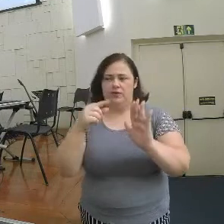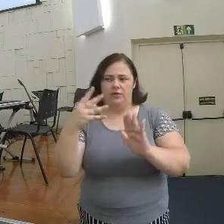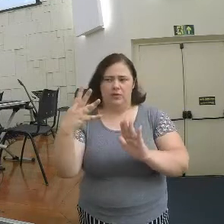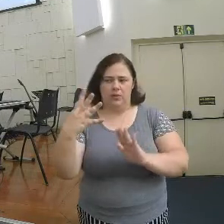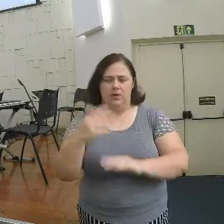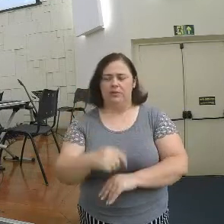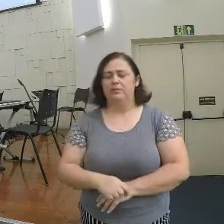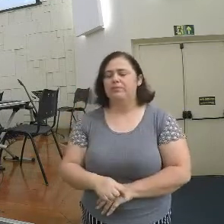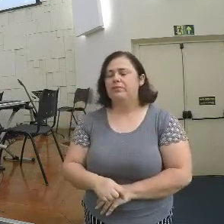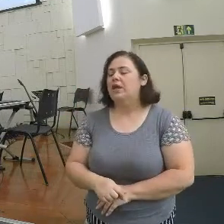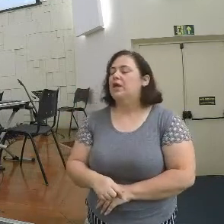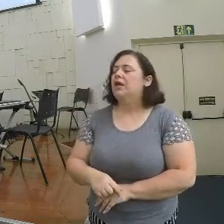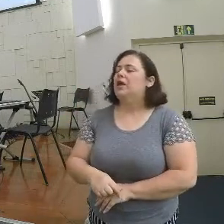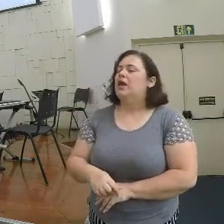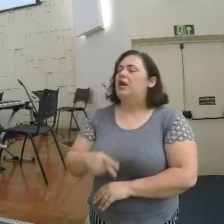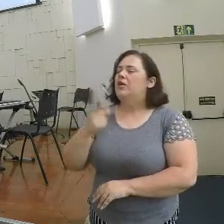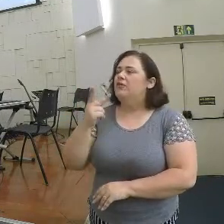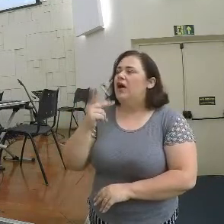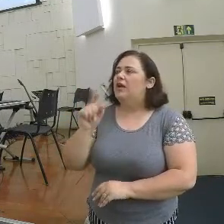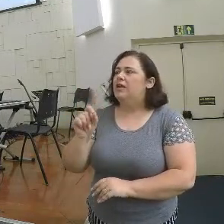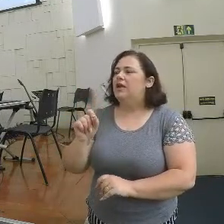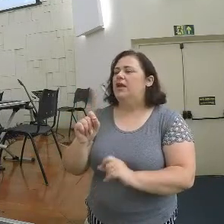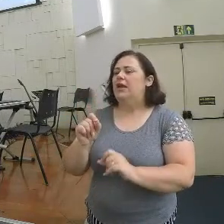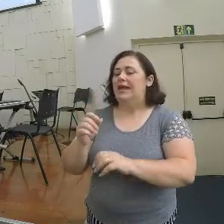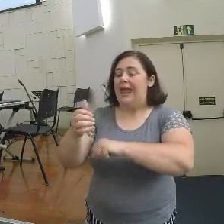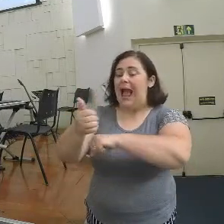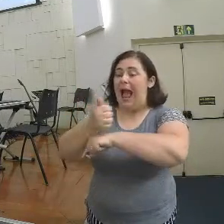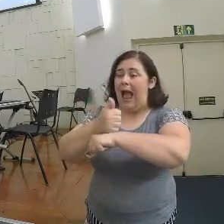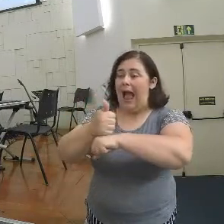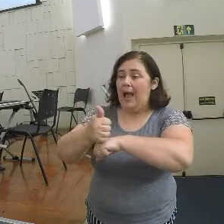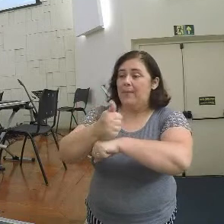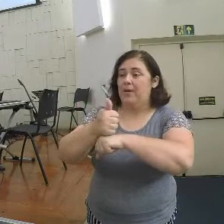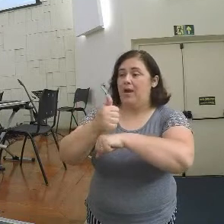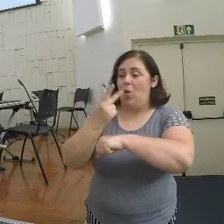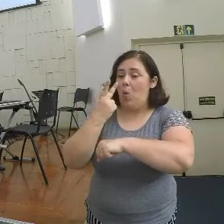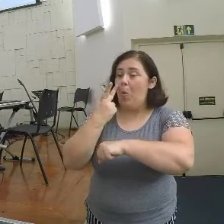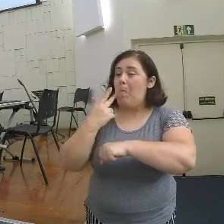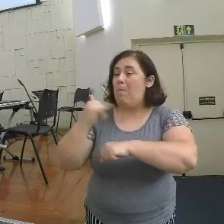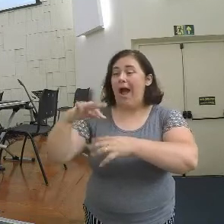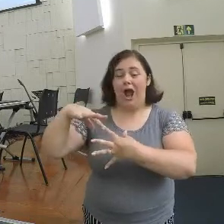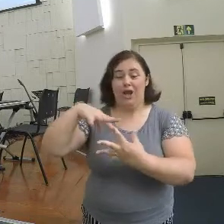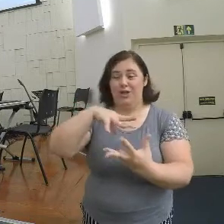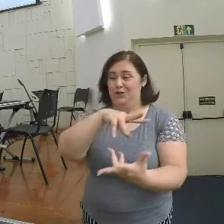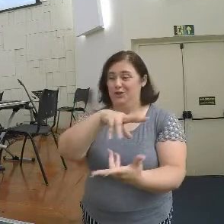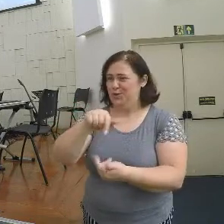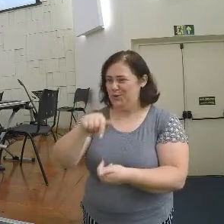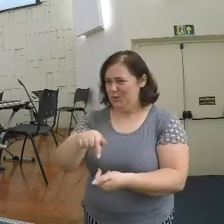o patriarca, pagou o dízimo tirado dos melhores despojos.